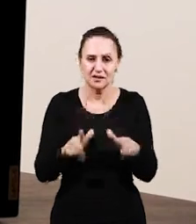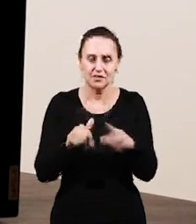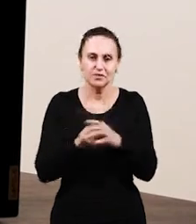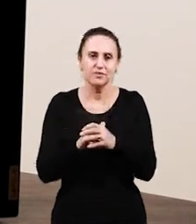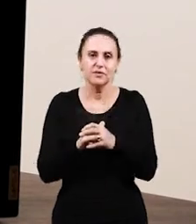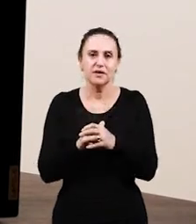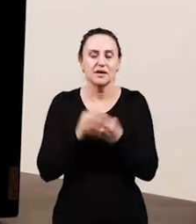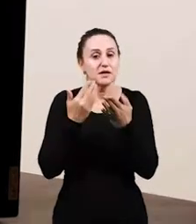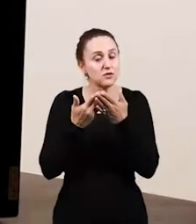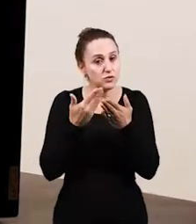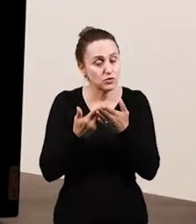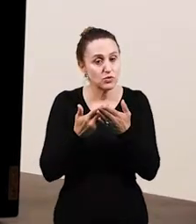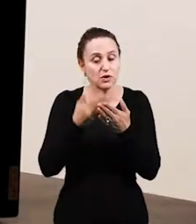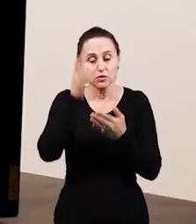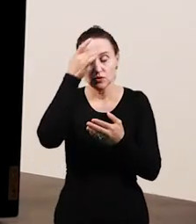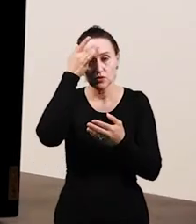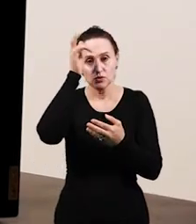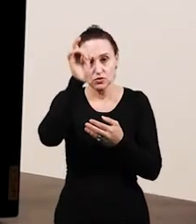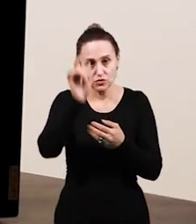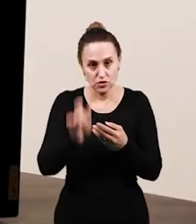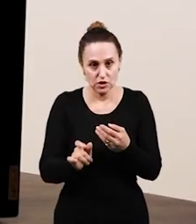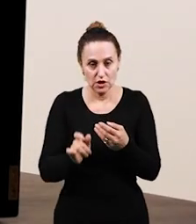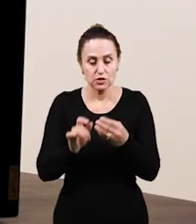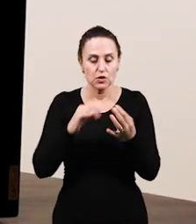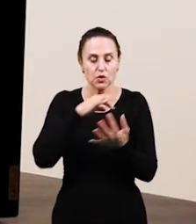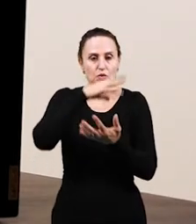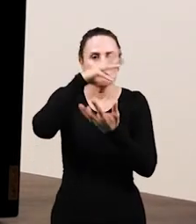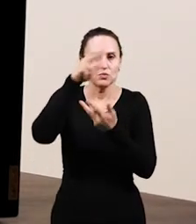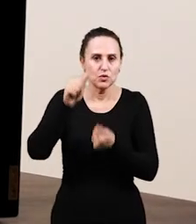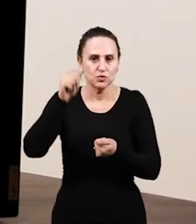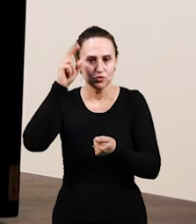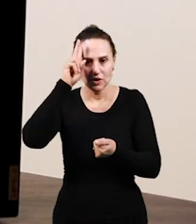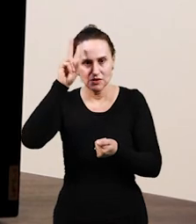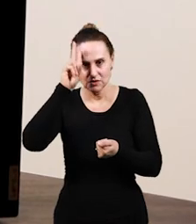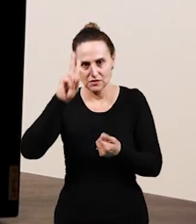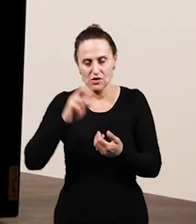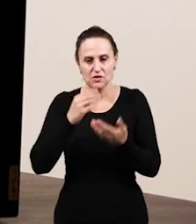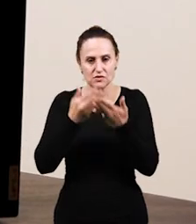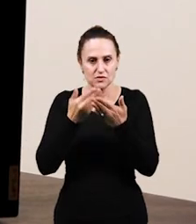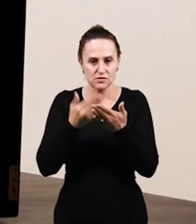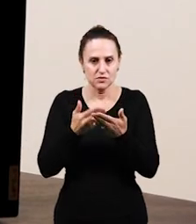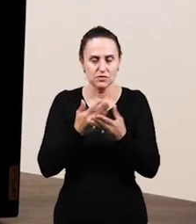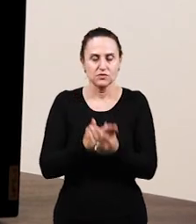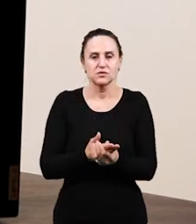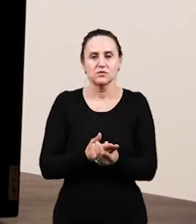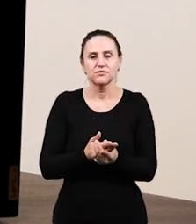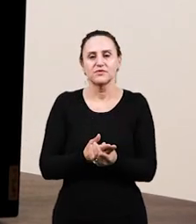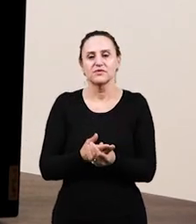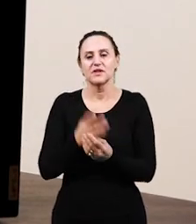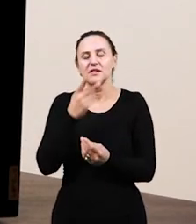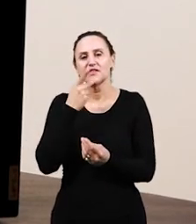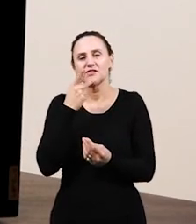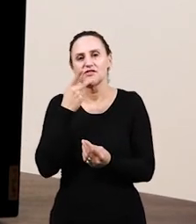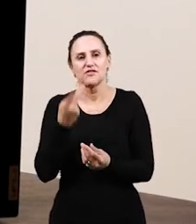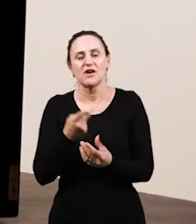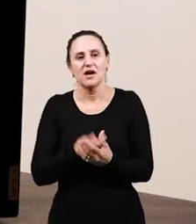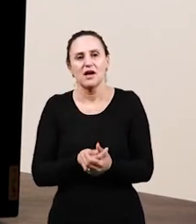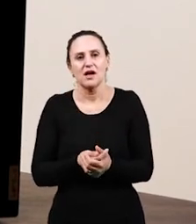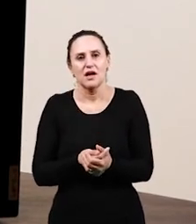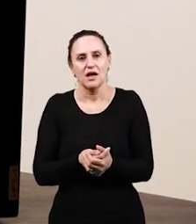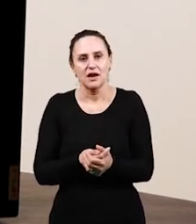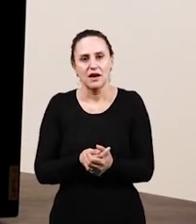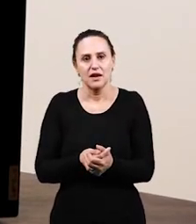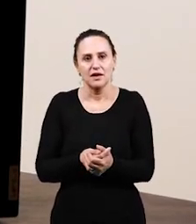o sujeito o mundo EA história dos estudos linguísticos quando a gente fala em história aqui a gente não tá falando